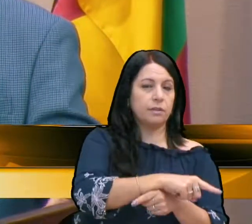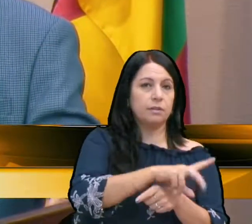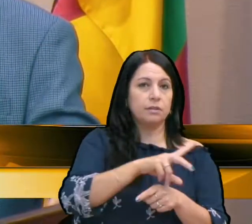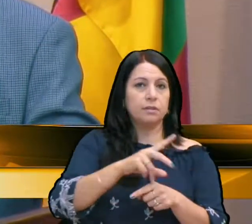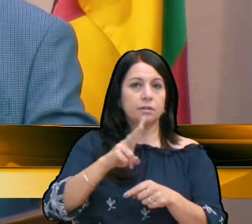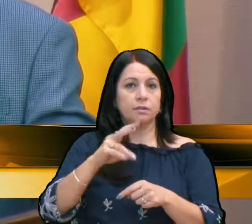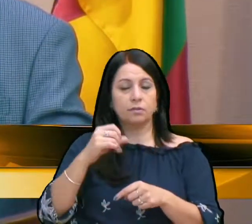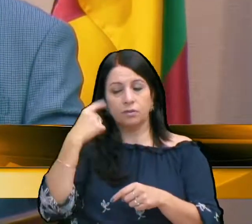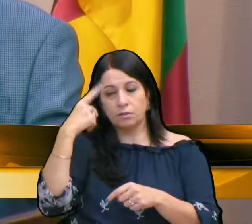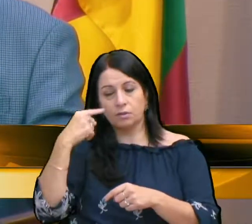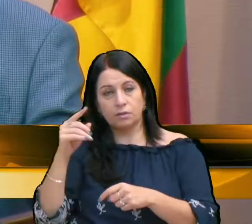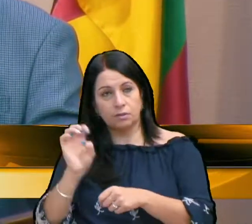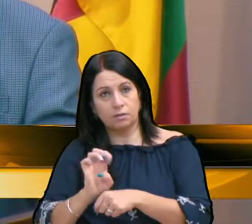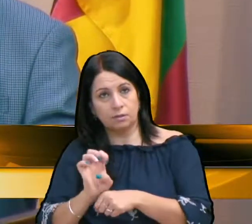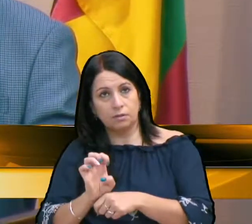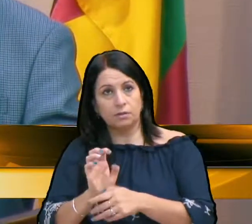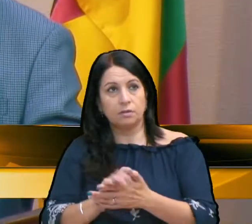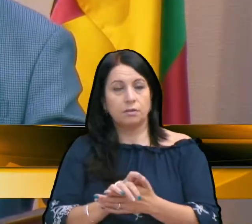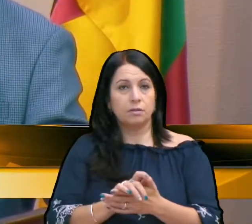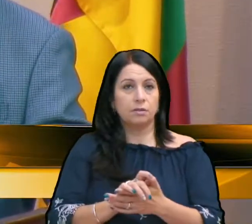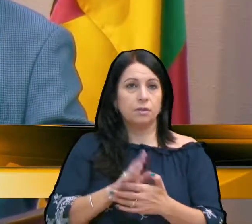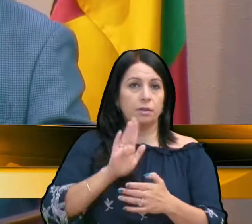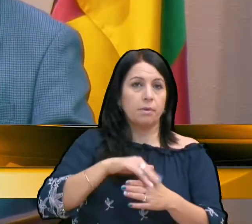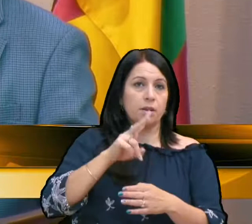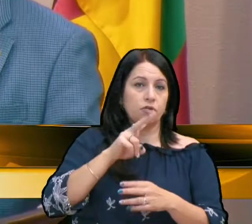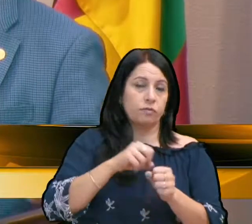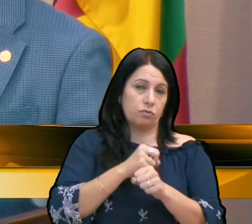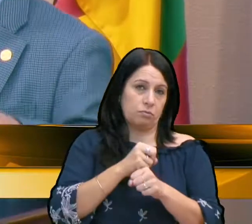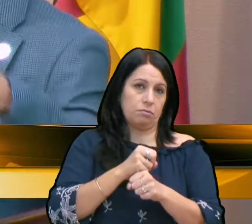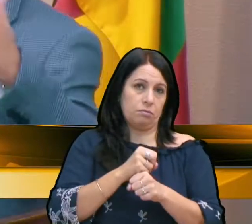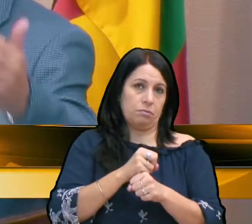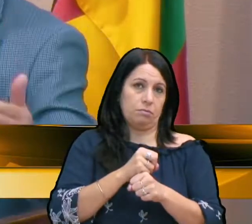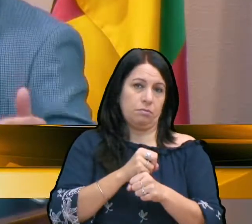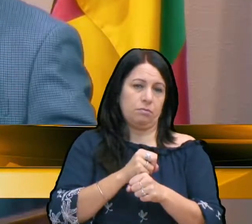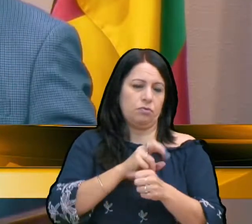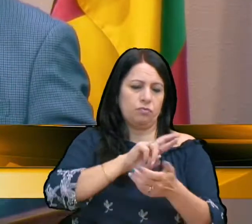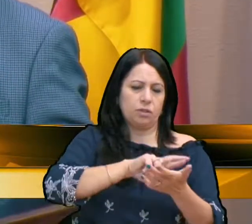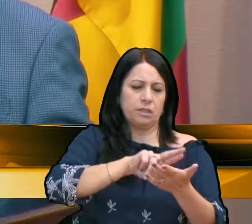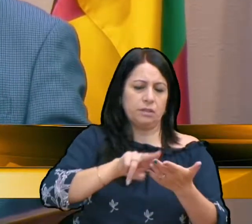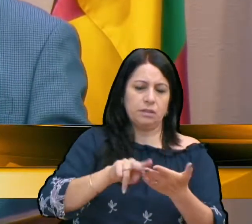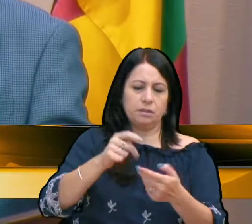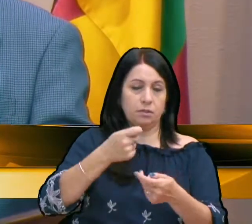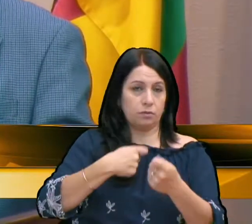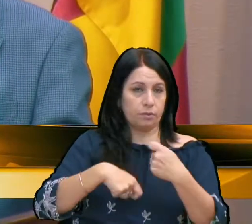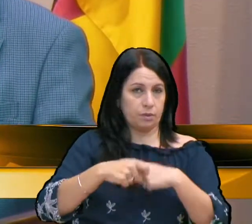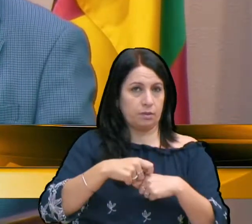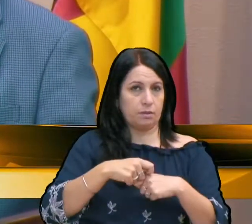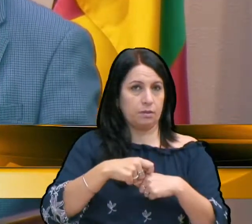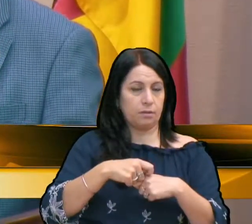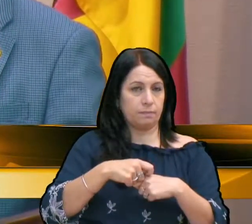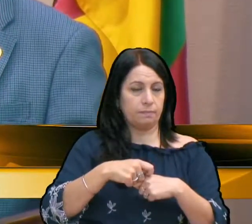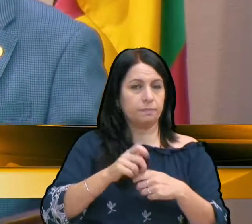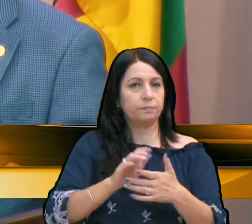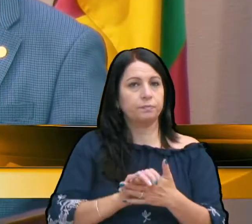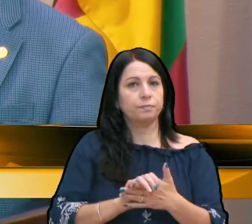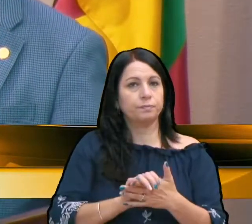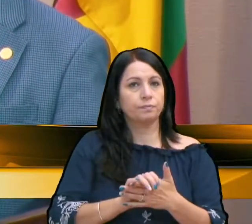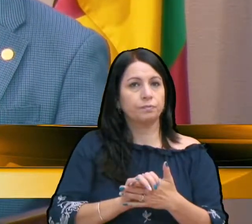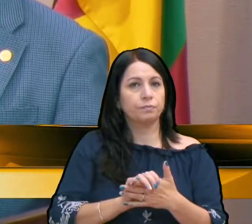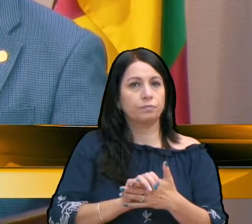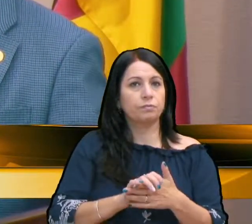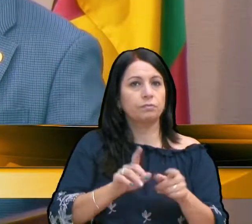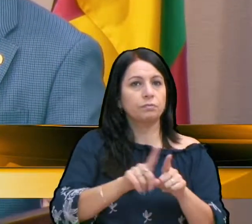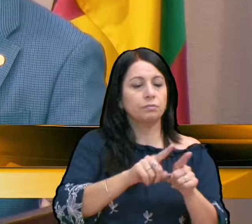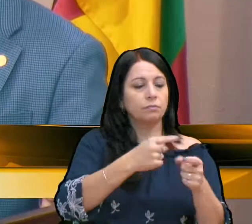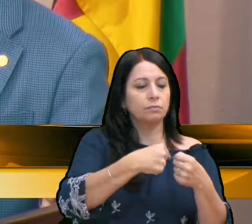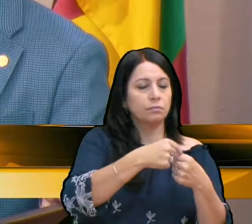estado. Há mais de 20 anos, passando por várias administrações municipais, tanto o